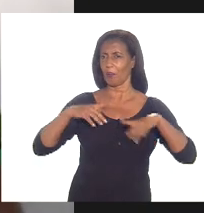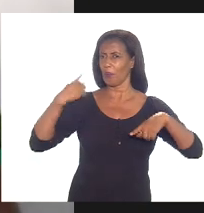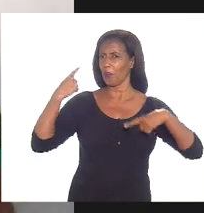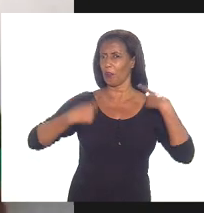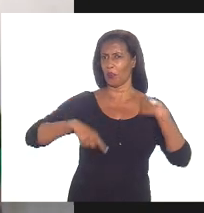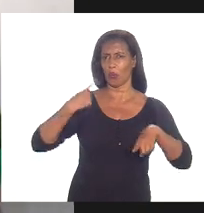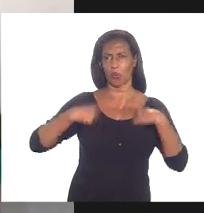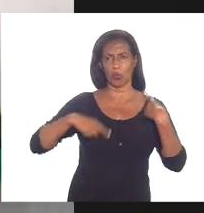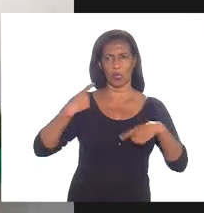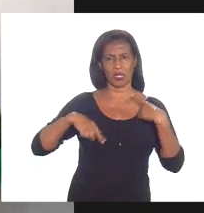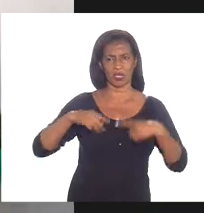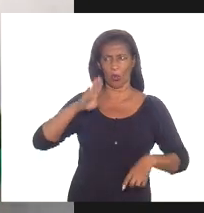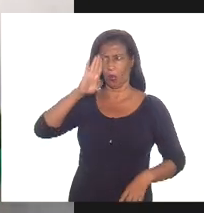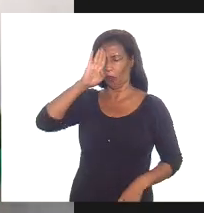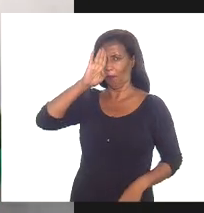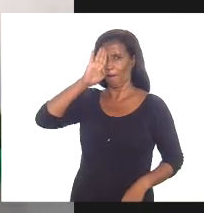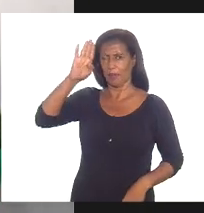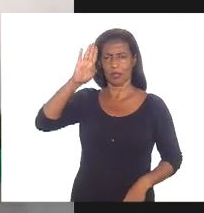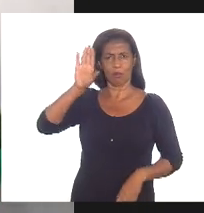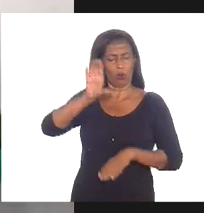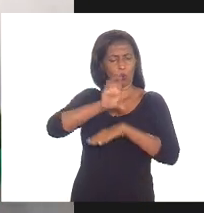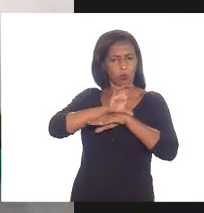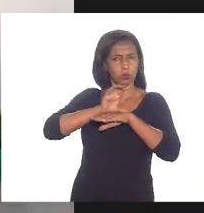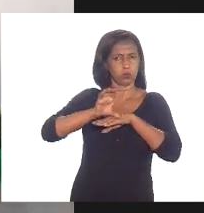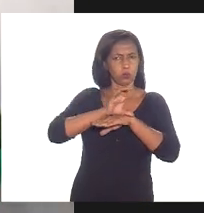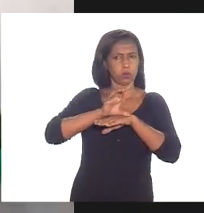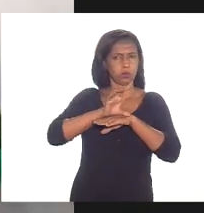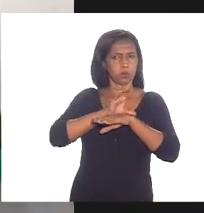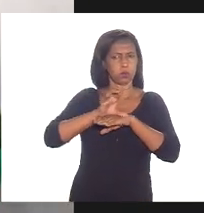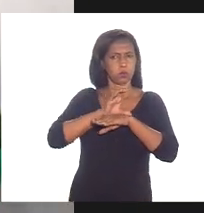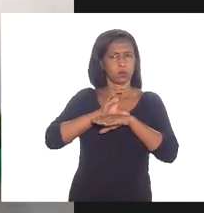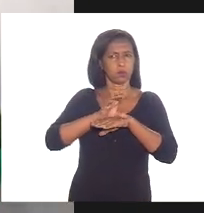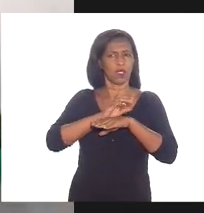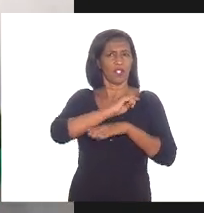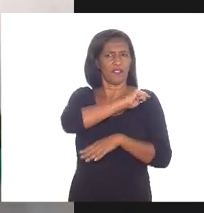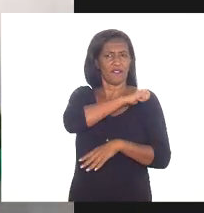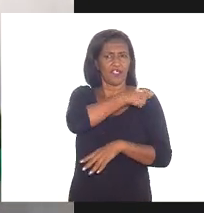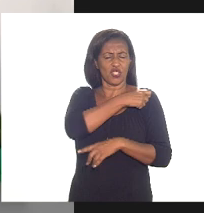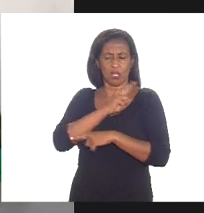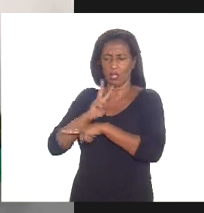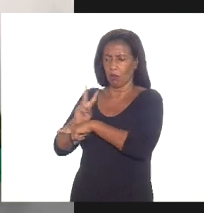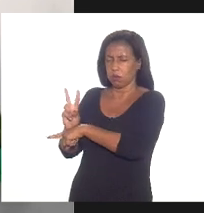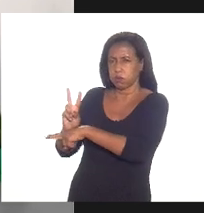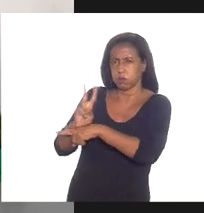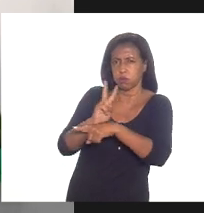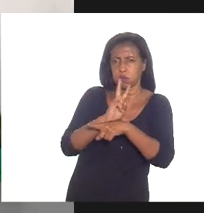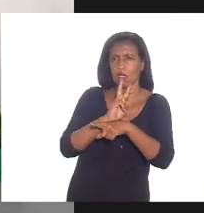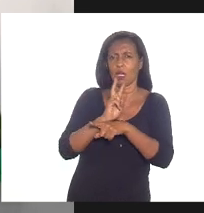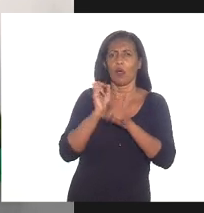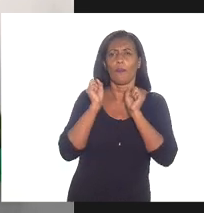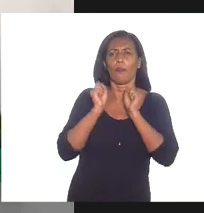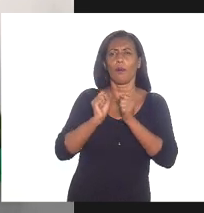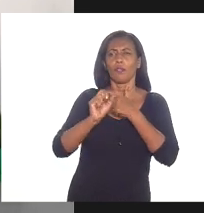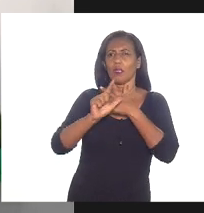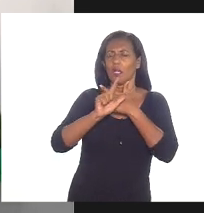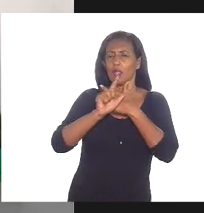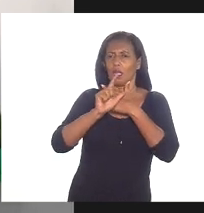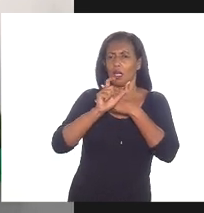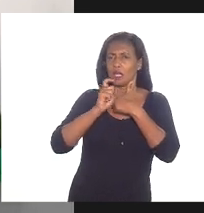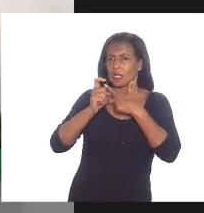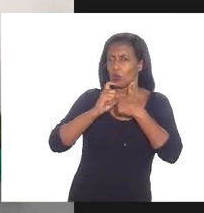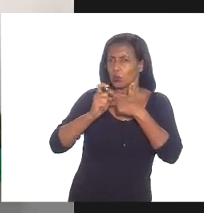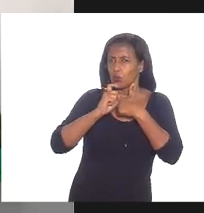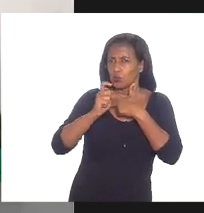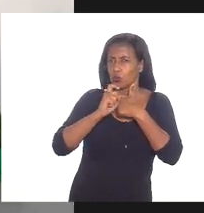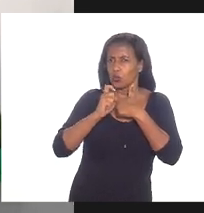como prerrogativa constitucional fiscalizar o poder executivo, propor políticas públicas para a